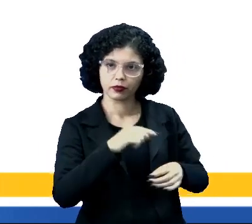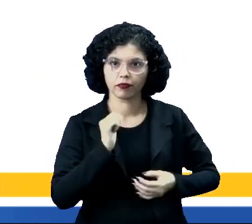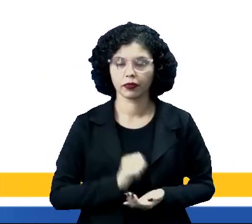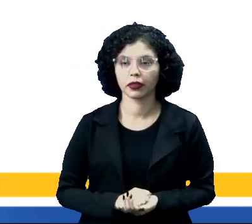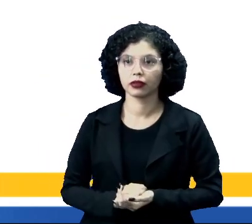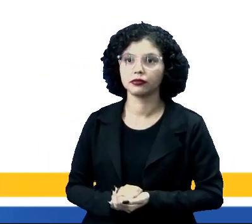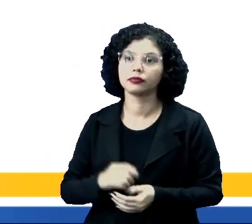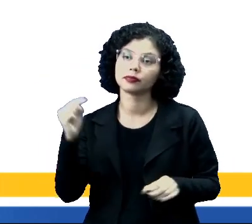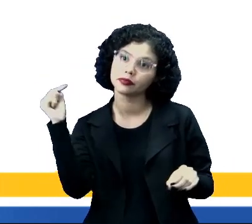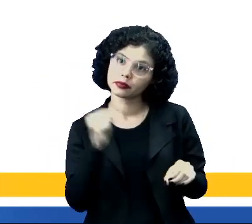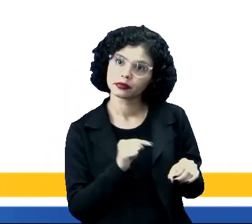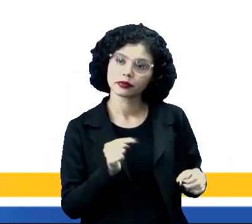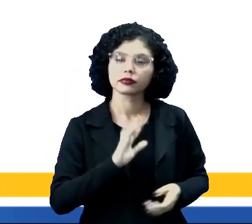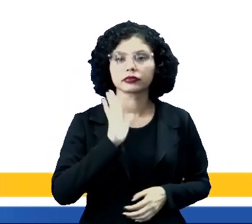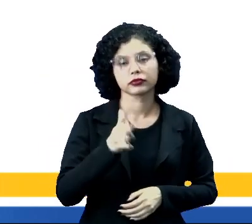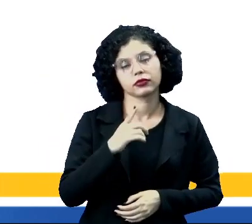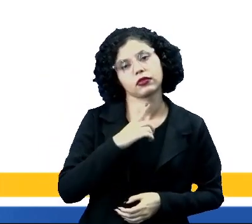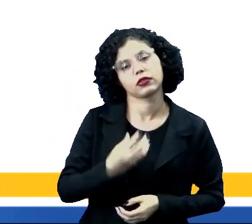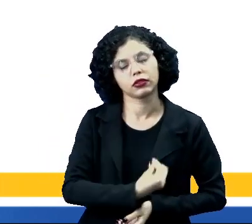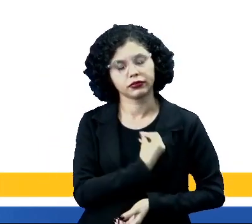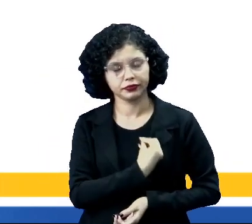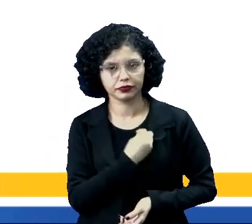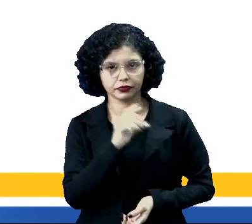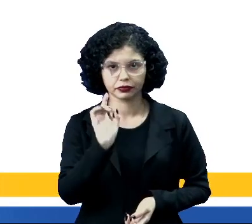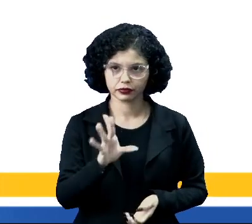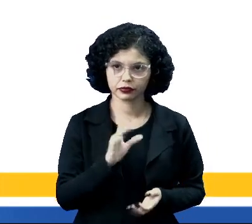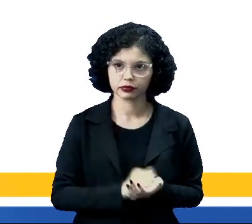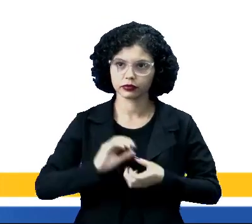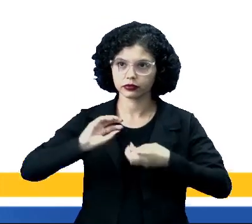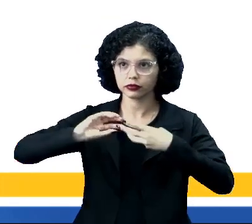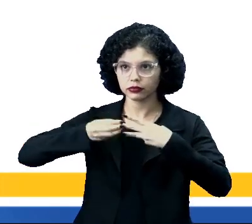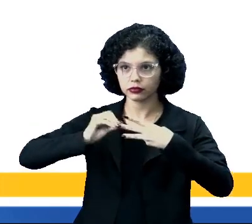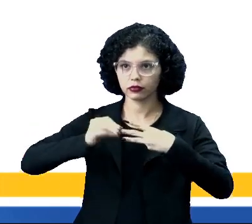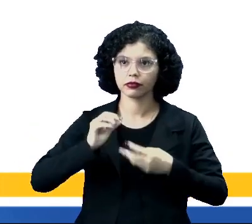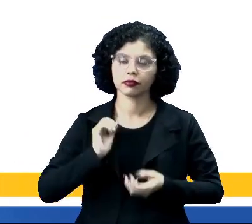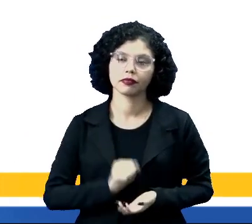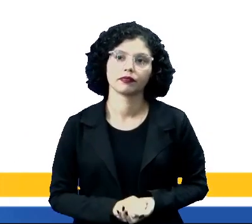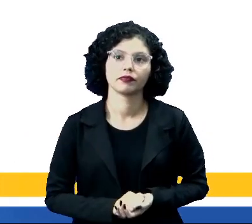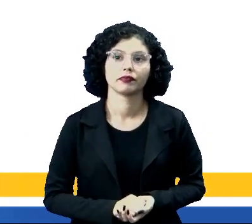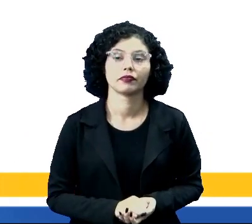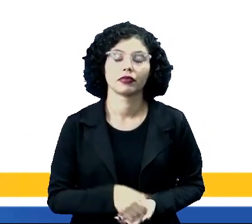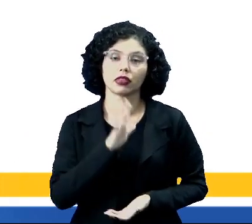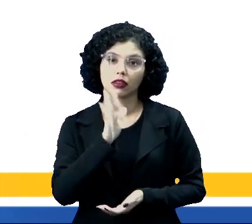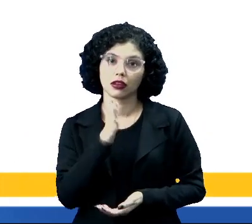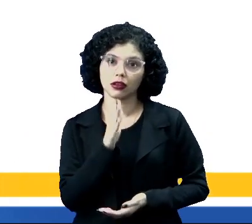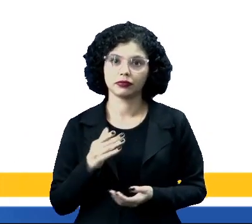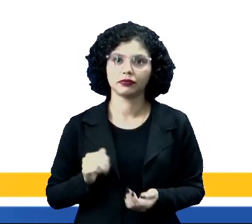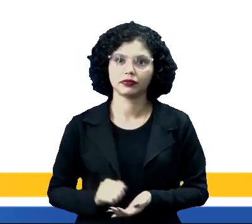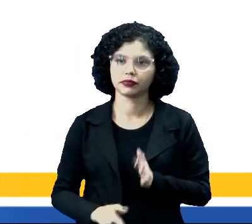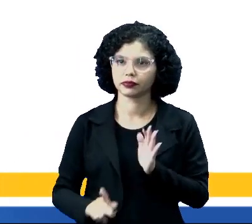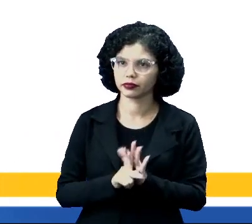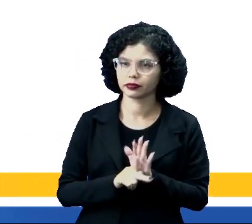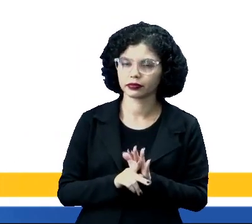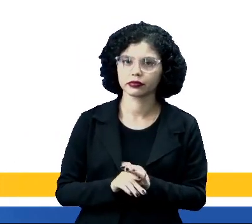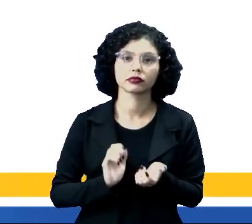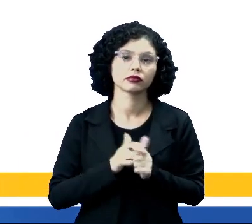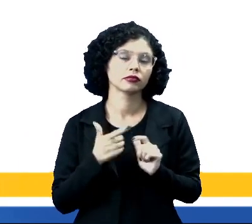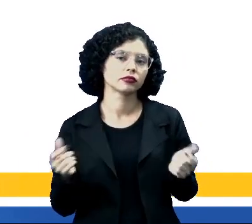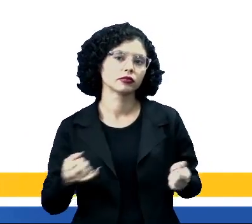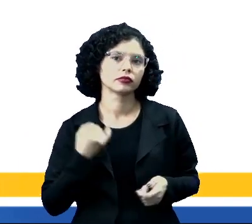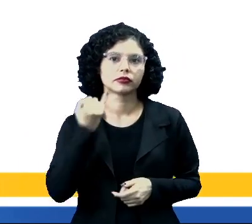Esse núcleo, ele já vai estar presente só na célula eucarionte. porque já é para uma célula um pouquinho